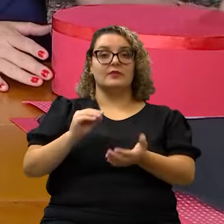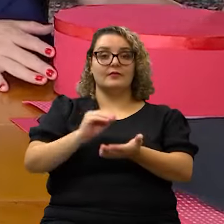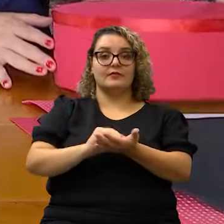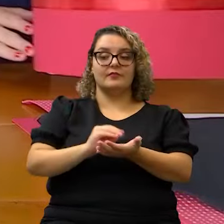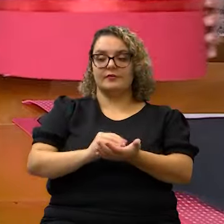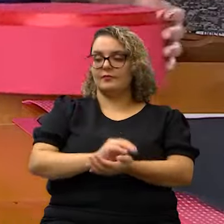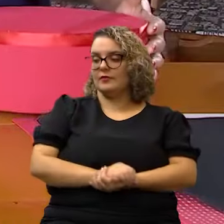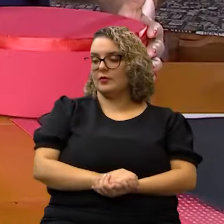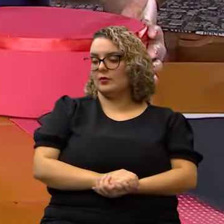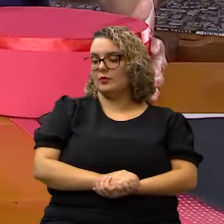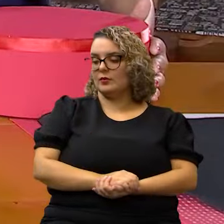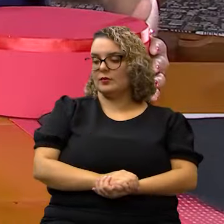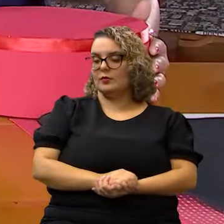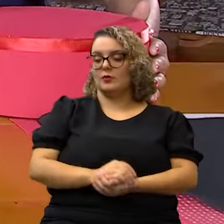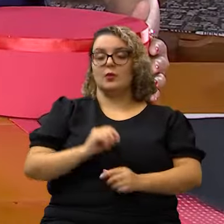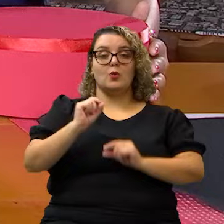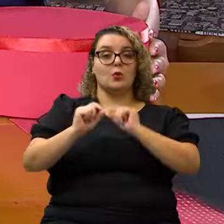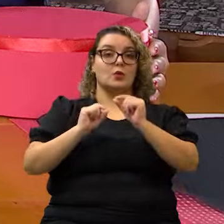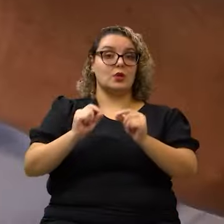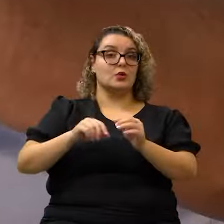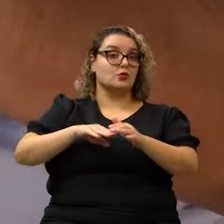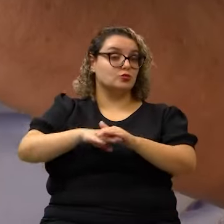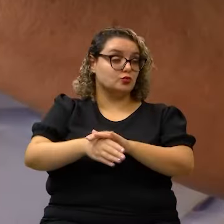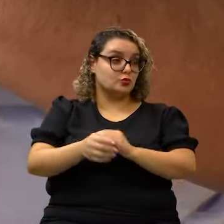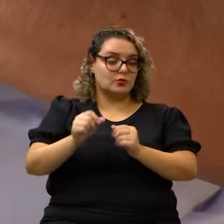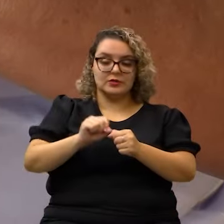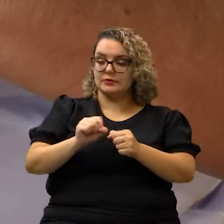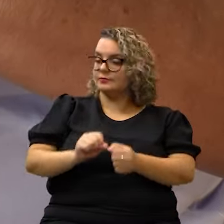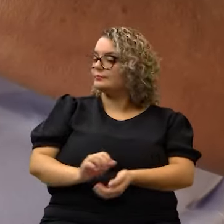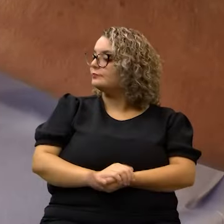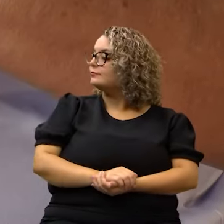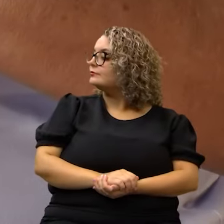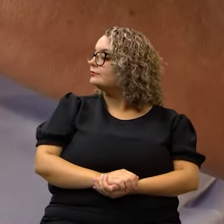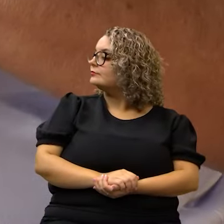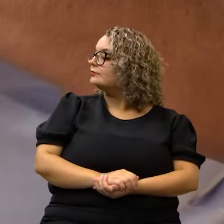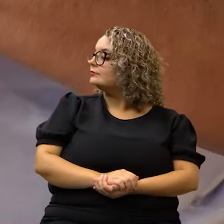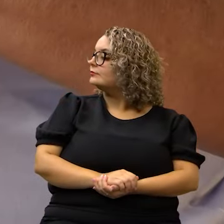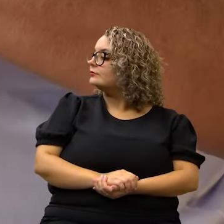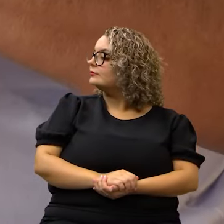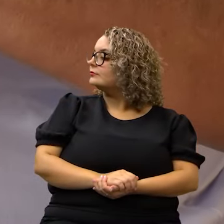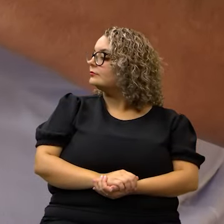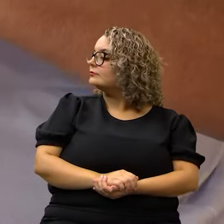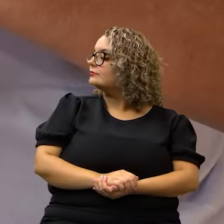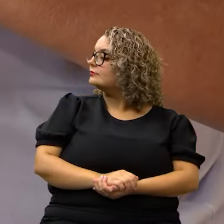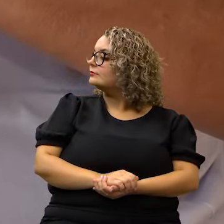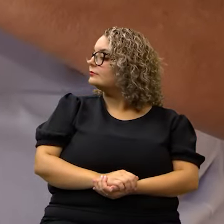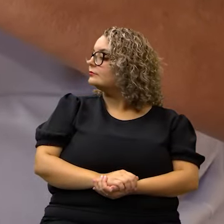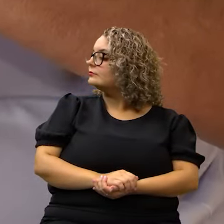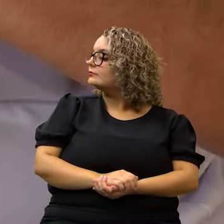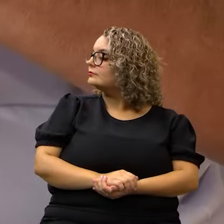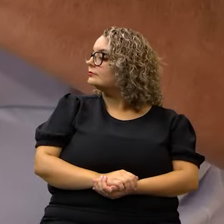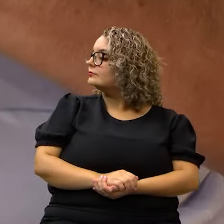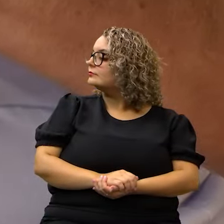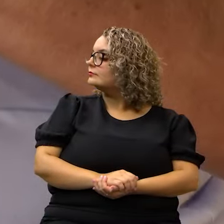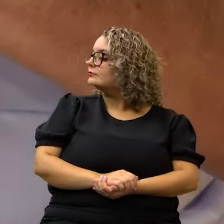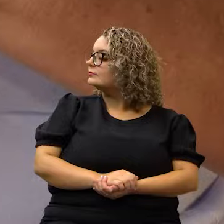aqui? O que, que eu costumo fazer? Eu venho aqui por baixo com a cola de silicone.